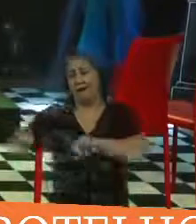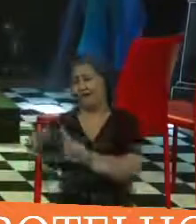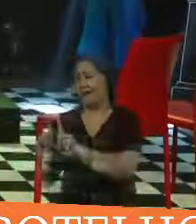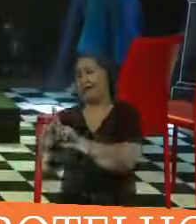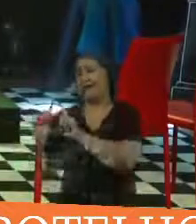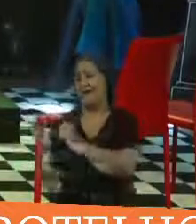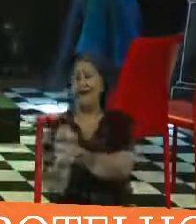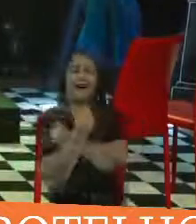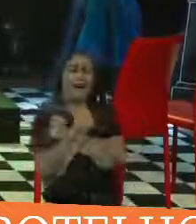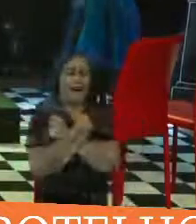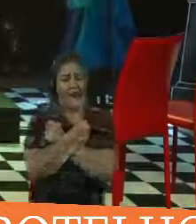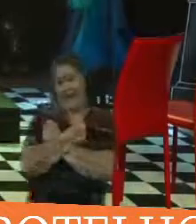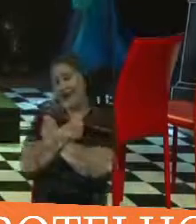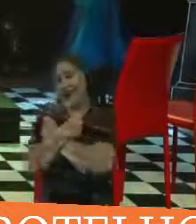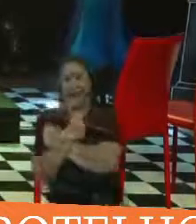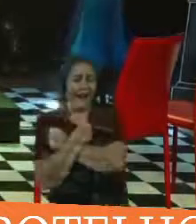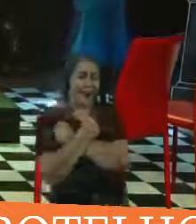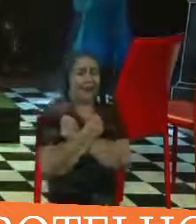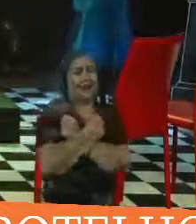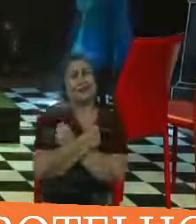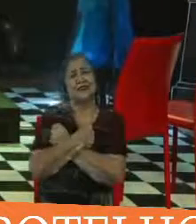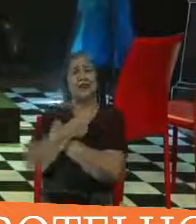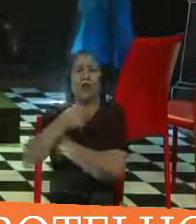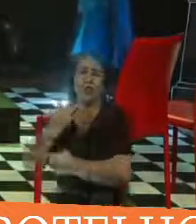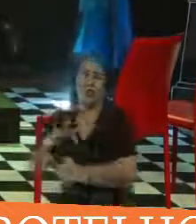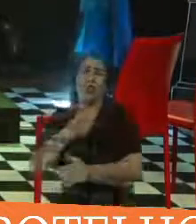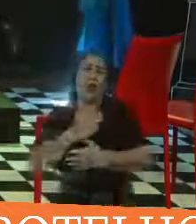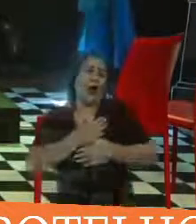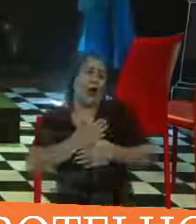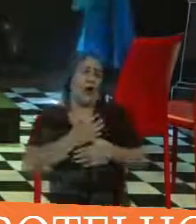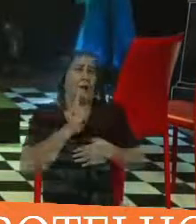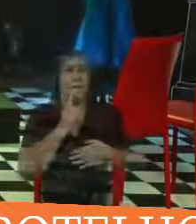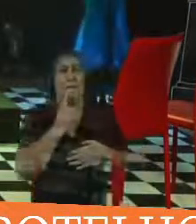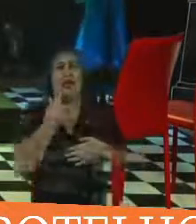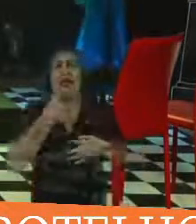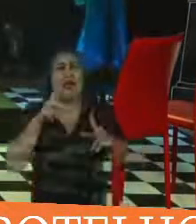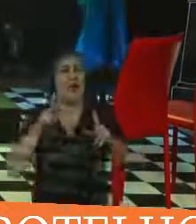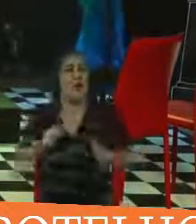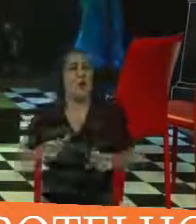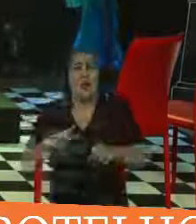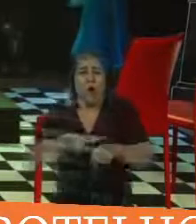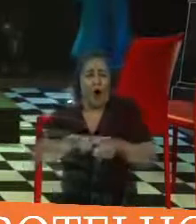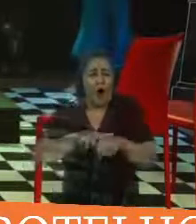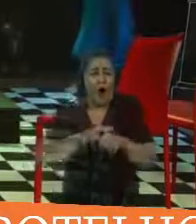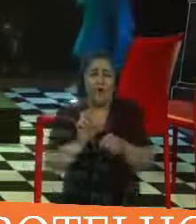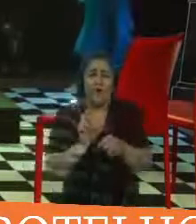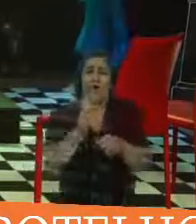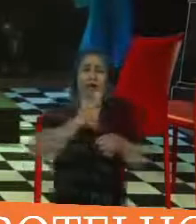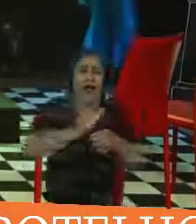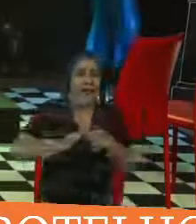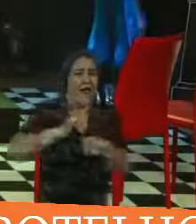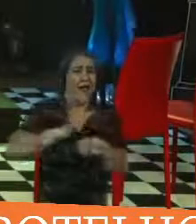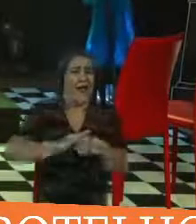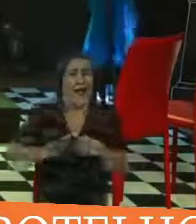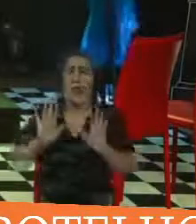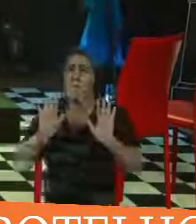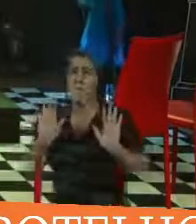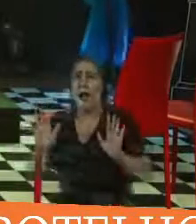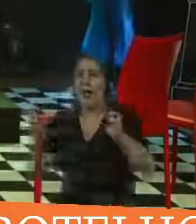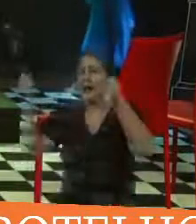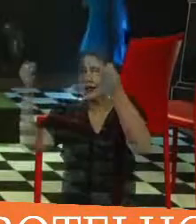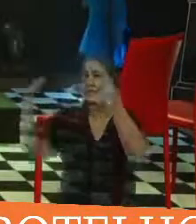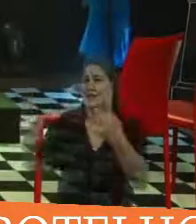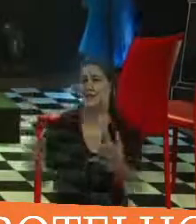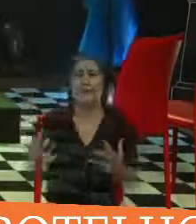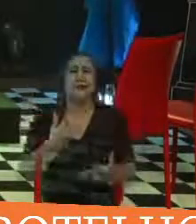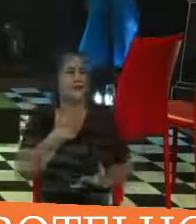do meu sabor. Saudade aí é ruim, me amarga que nem xingou, mas ninguém pode dizer